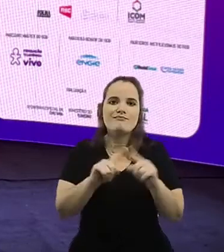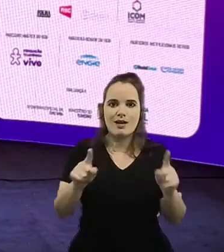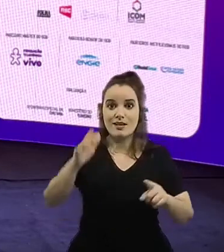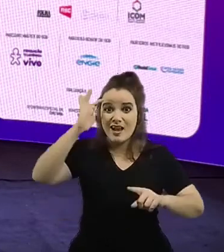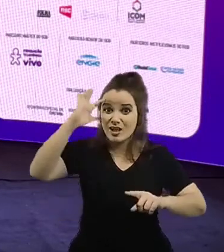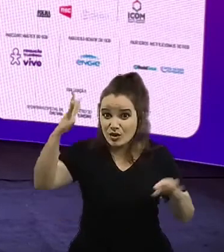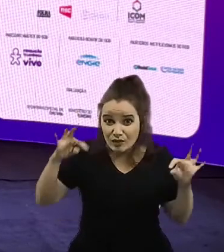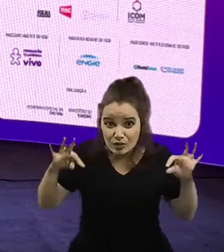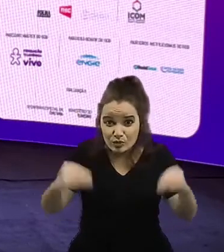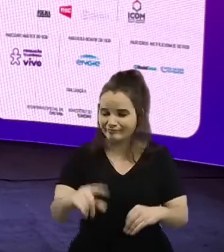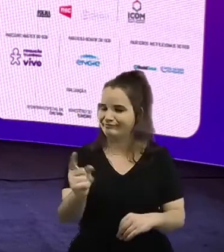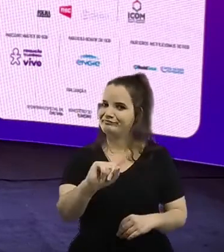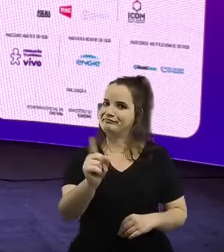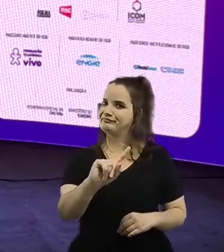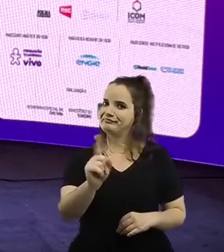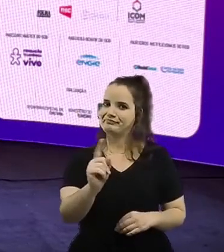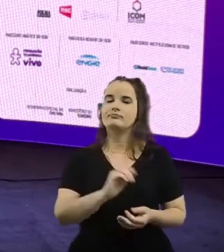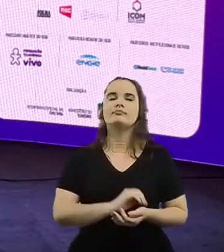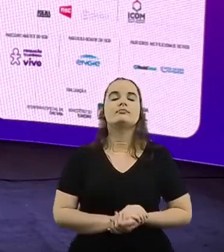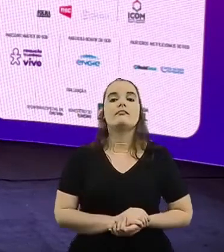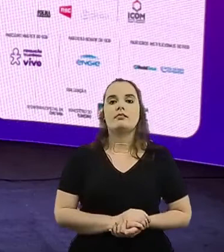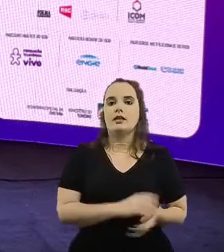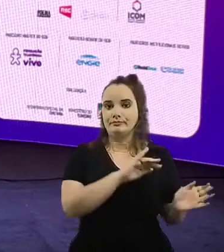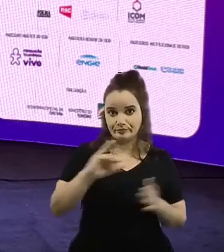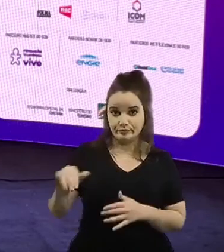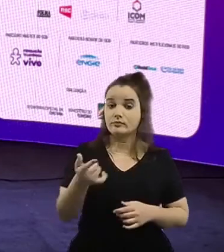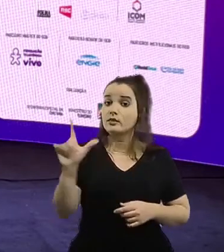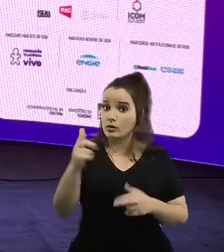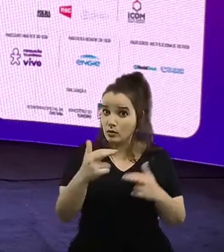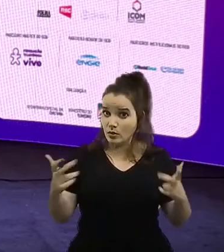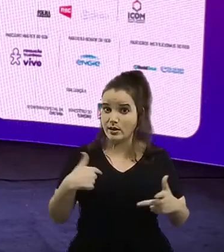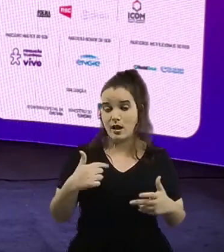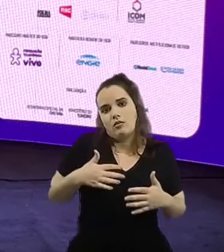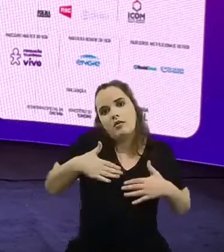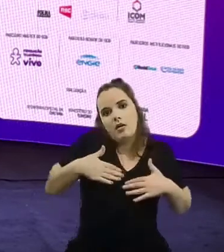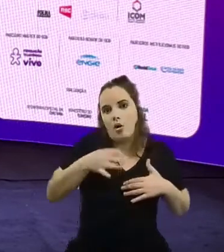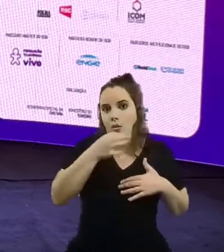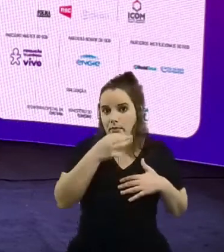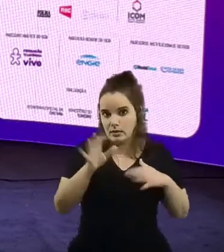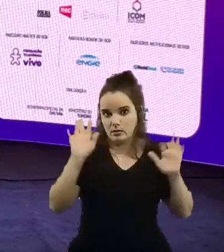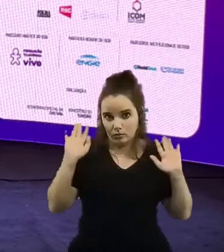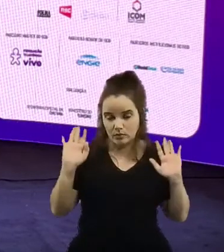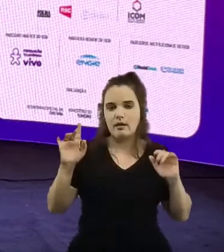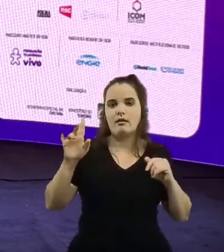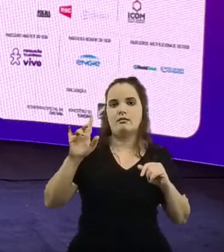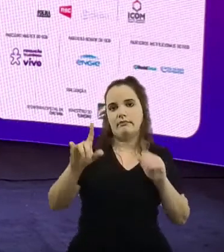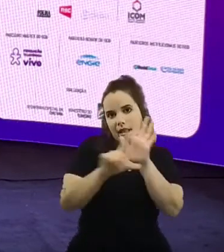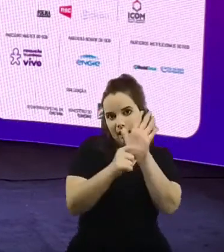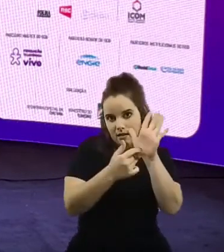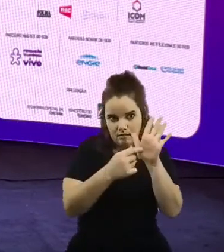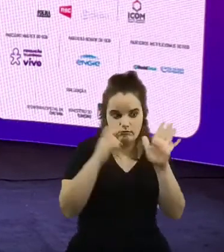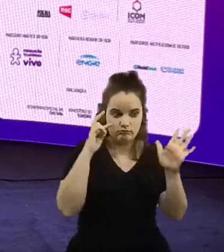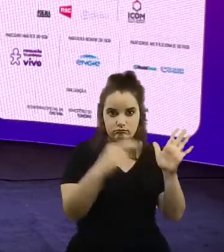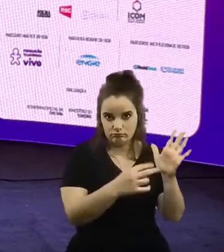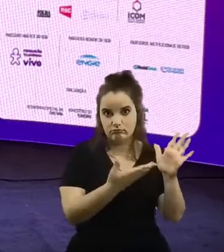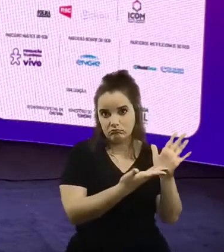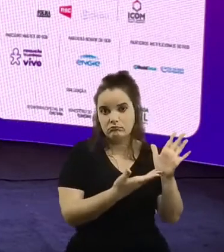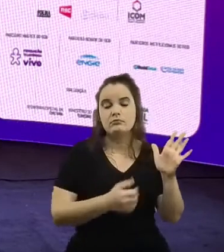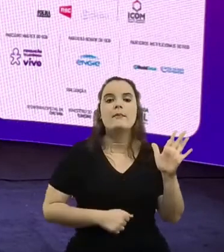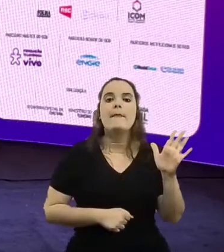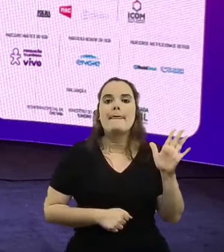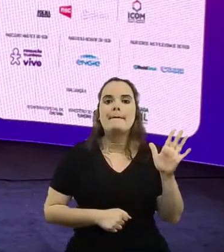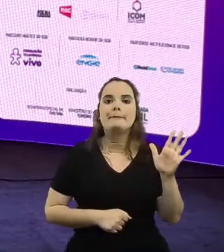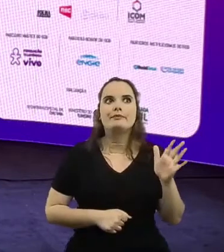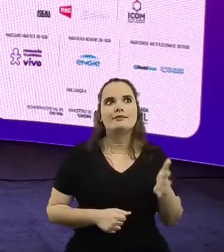problemas. Um segundo ponto, e aí é mais uma visão pessoal minha em relação à lei, que eu acho que ainda falta,